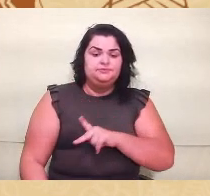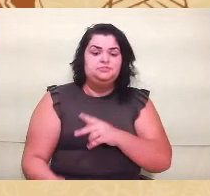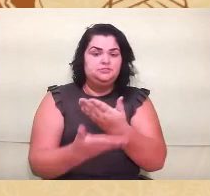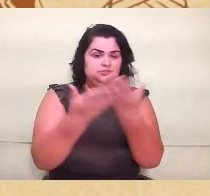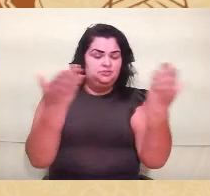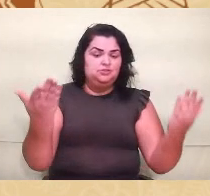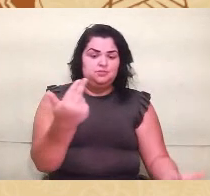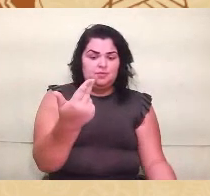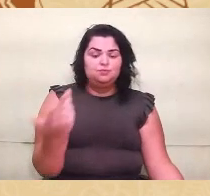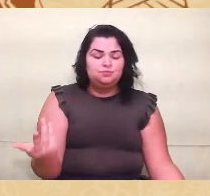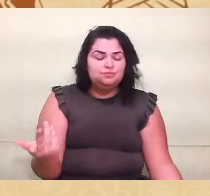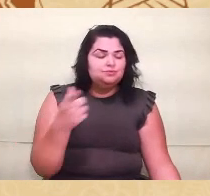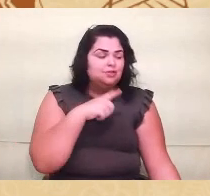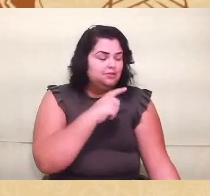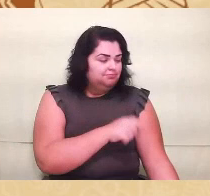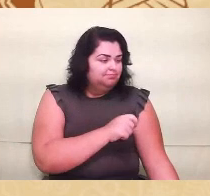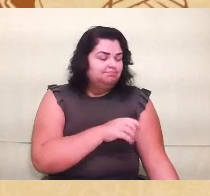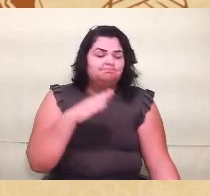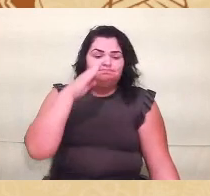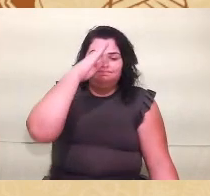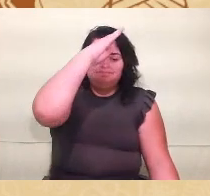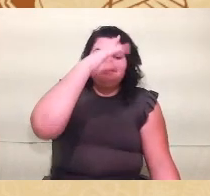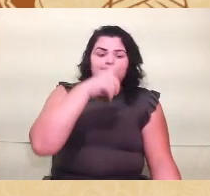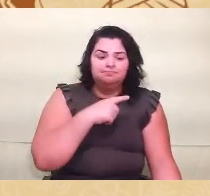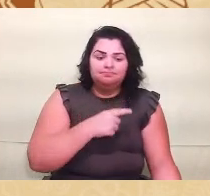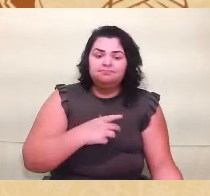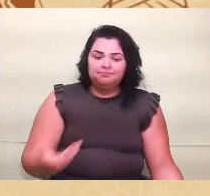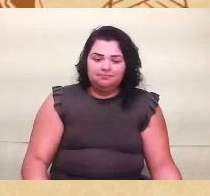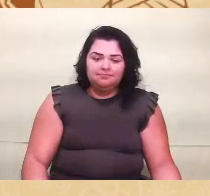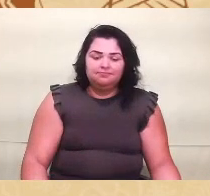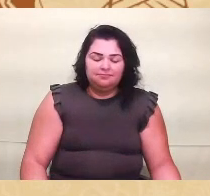o que o fascista de plantão disse. Ó,